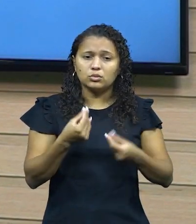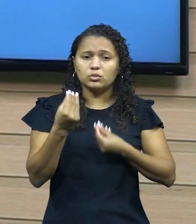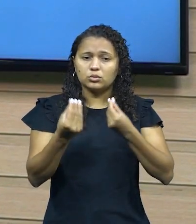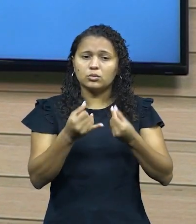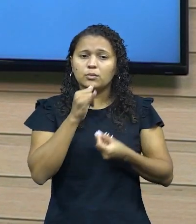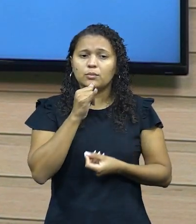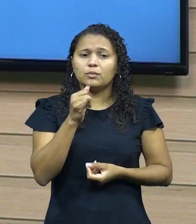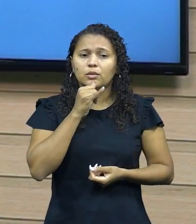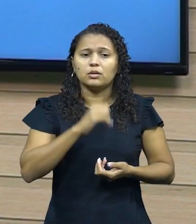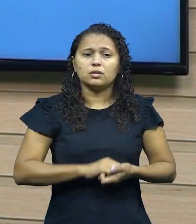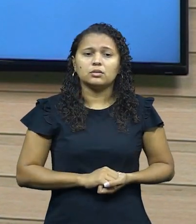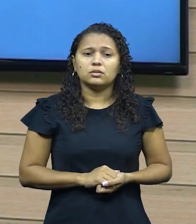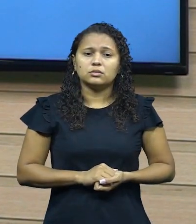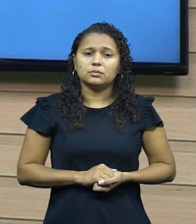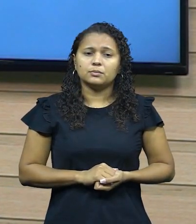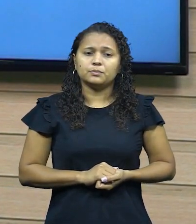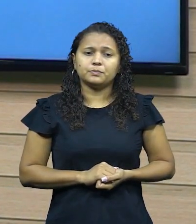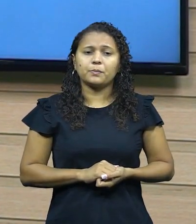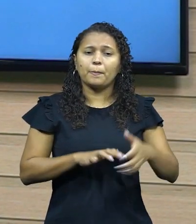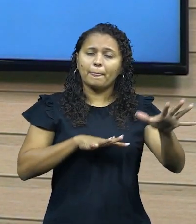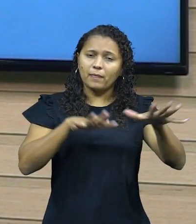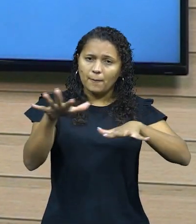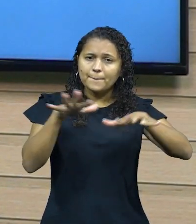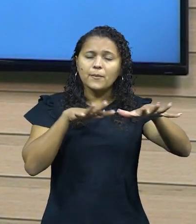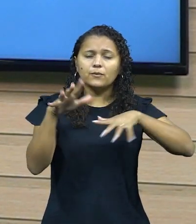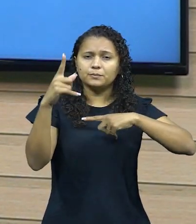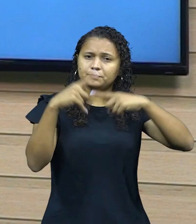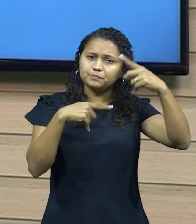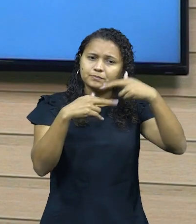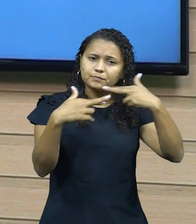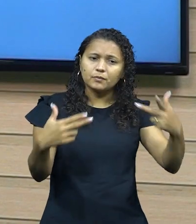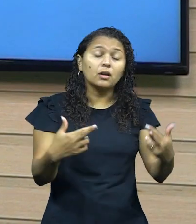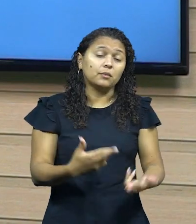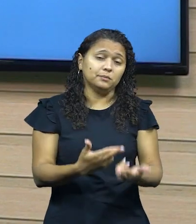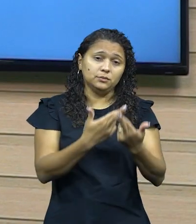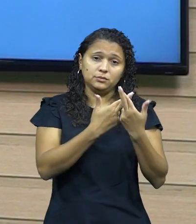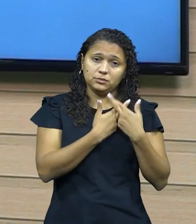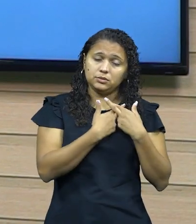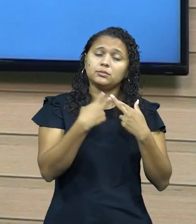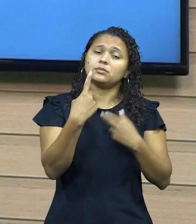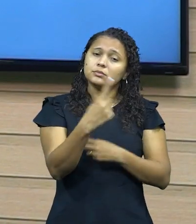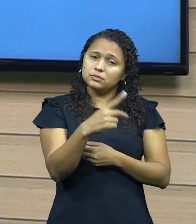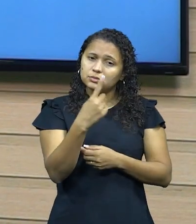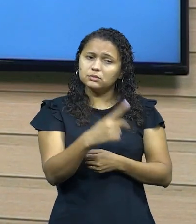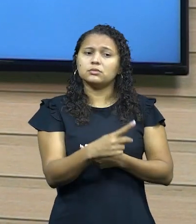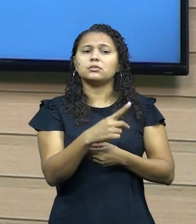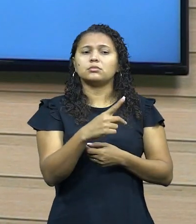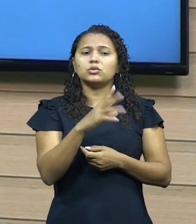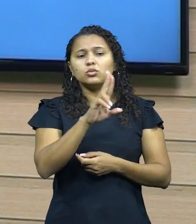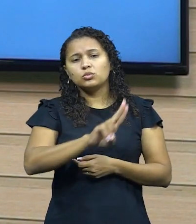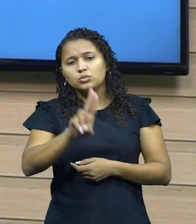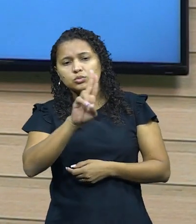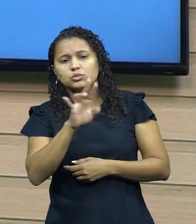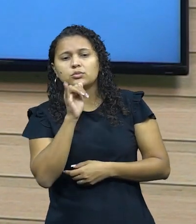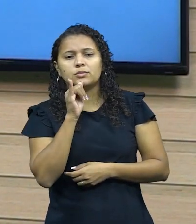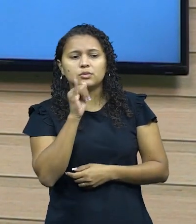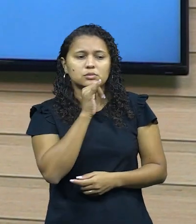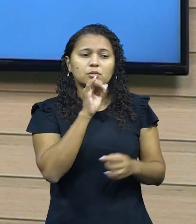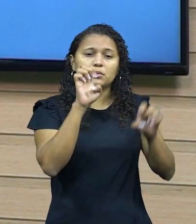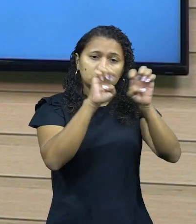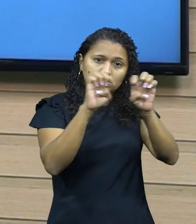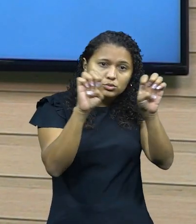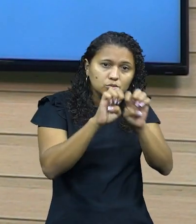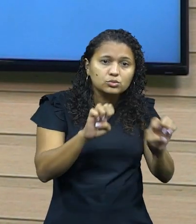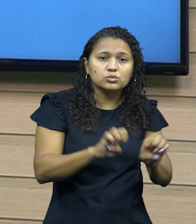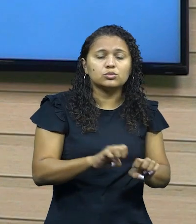Como ele faz toda a movimentação desses materiais, então ele é responsável por aquilo que ele usa, tanto a